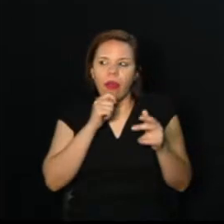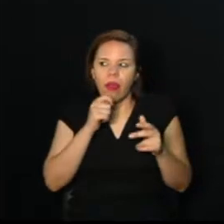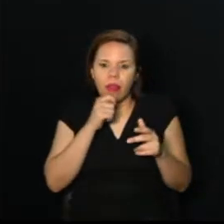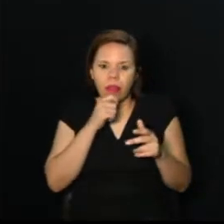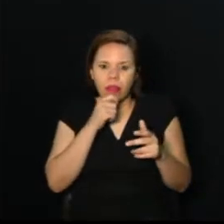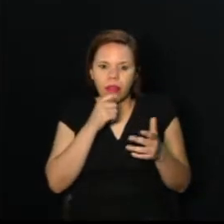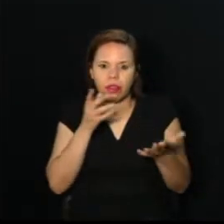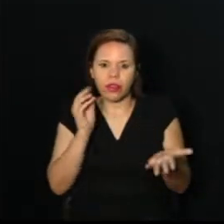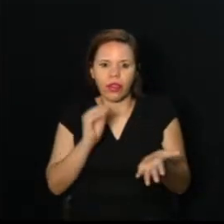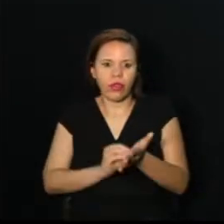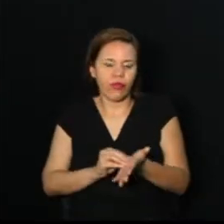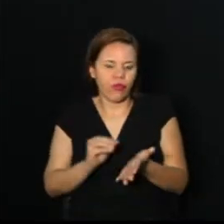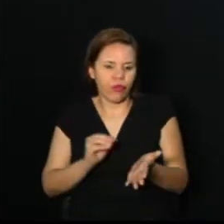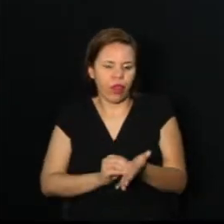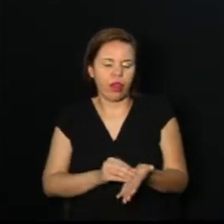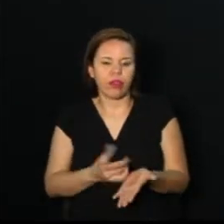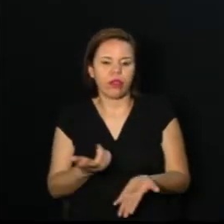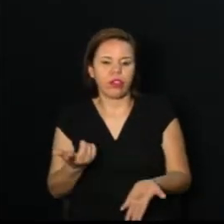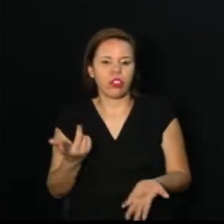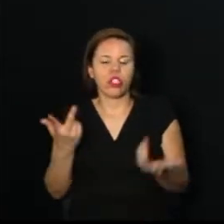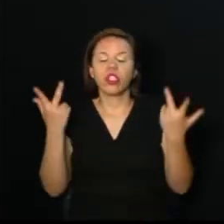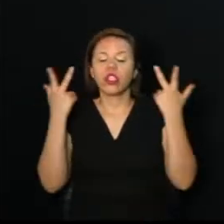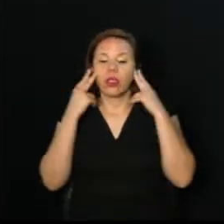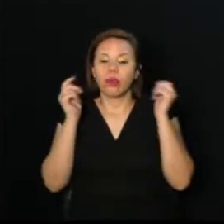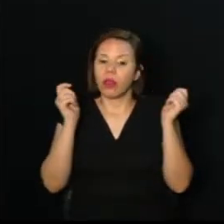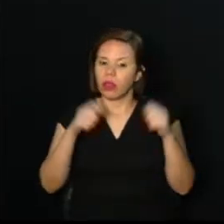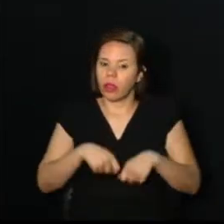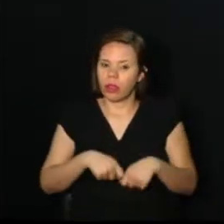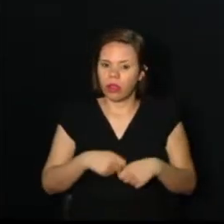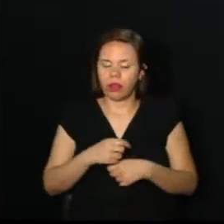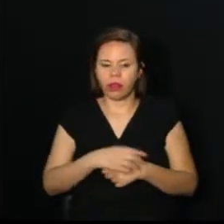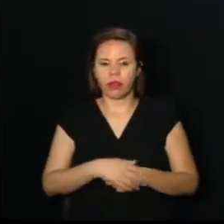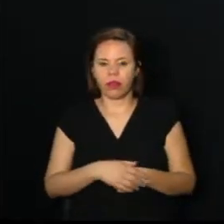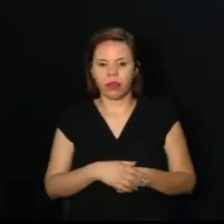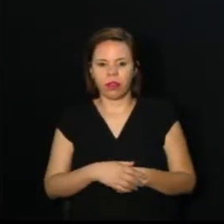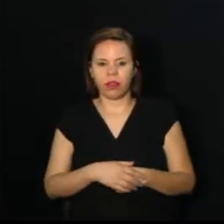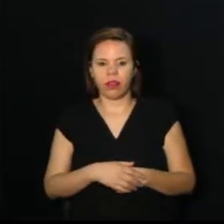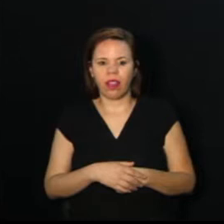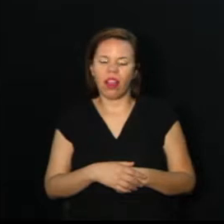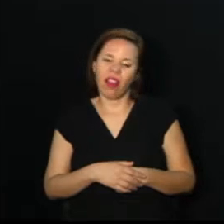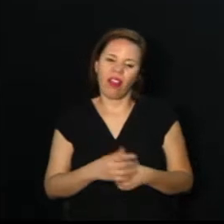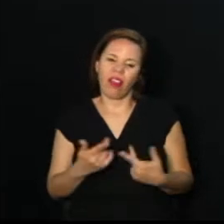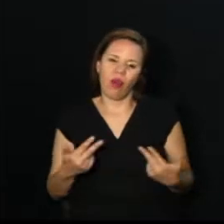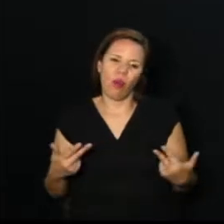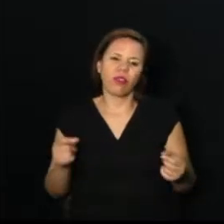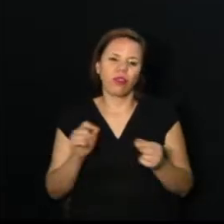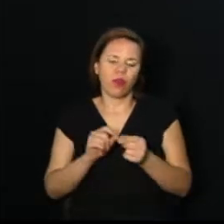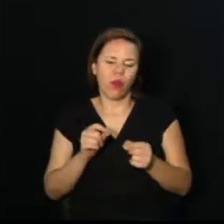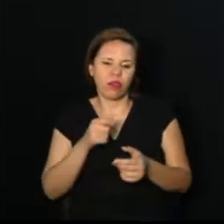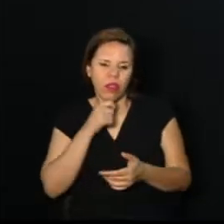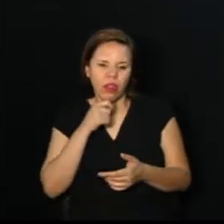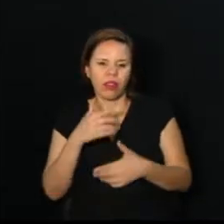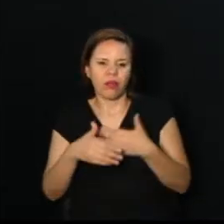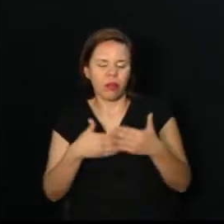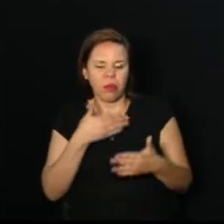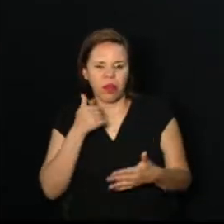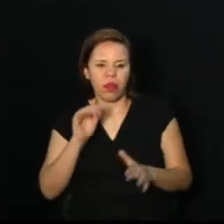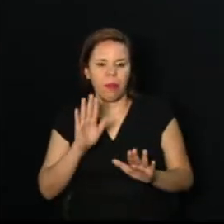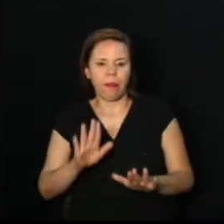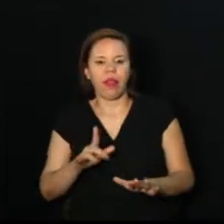impreciso. É um normal que deixa a desejar. Ela